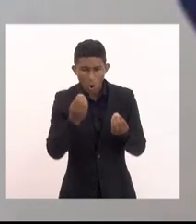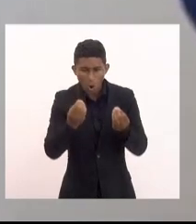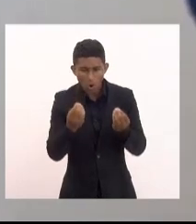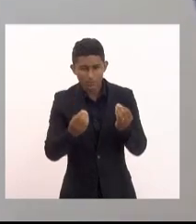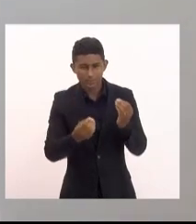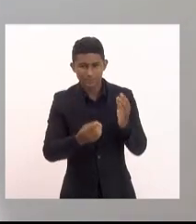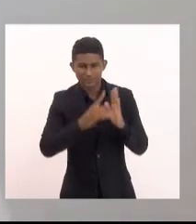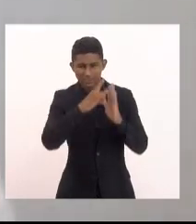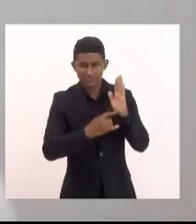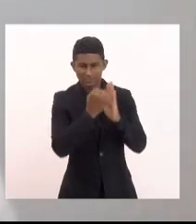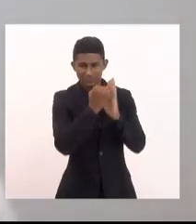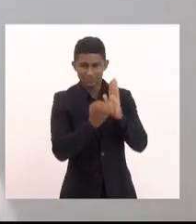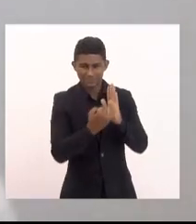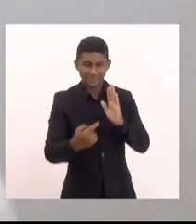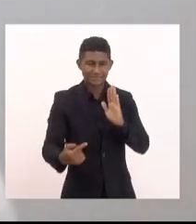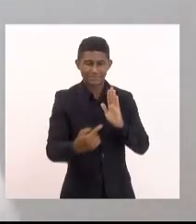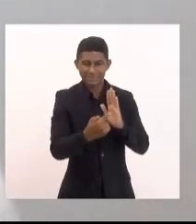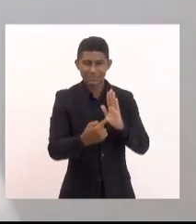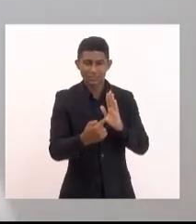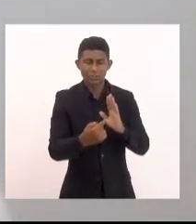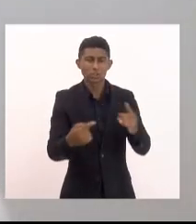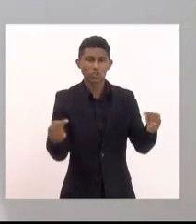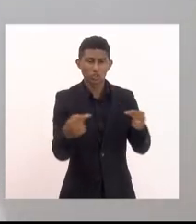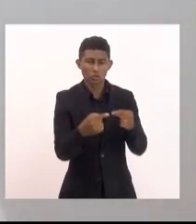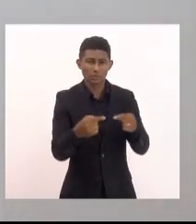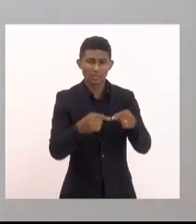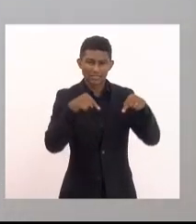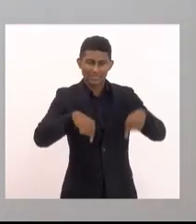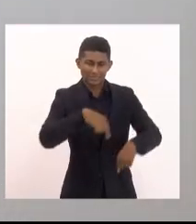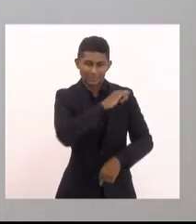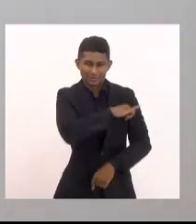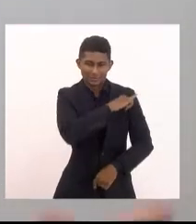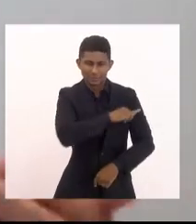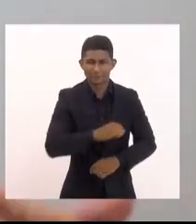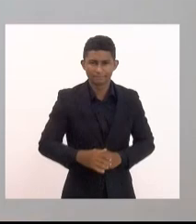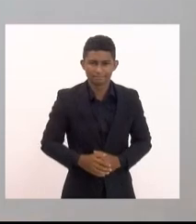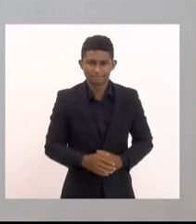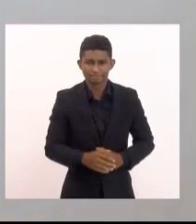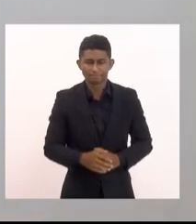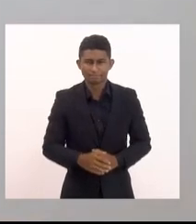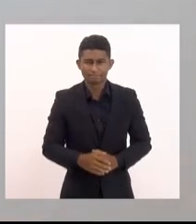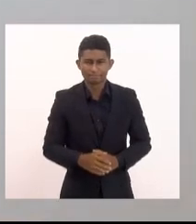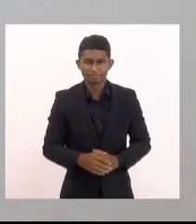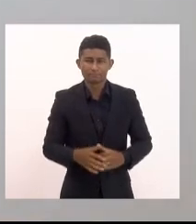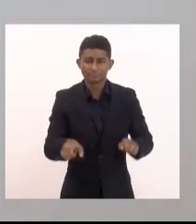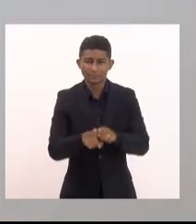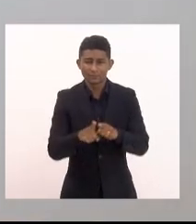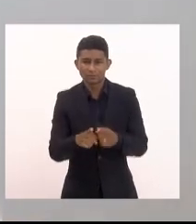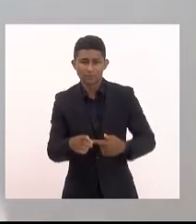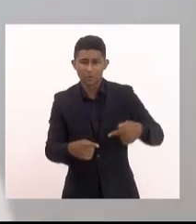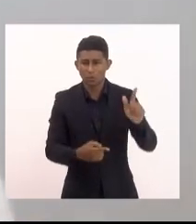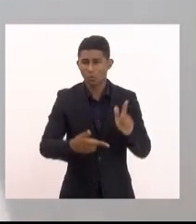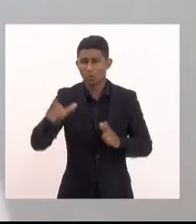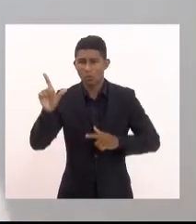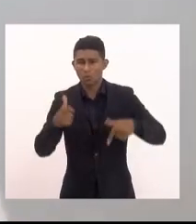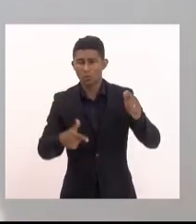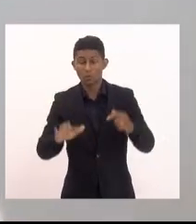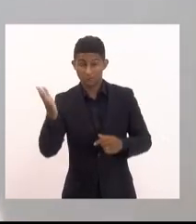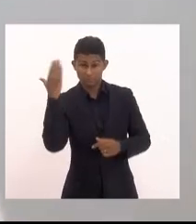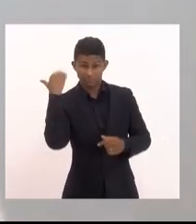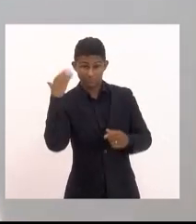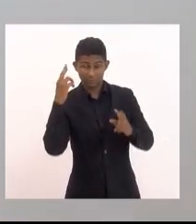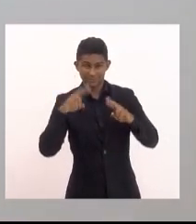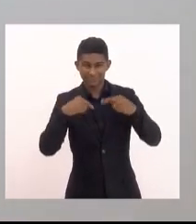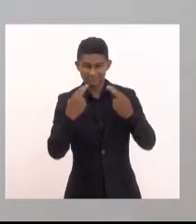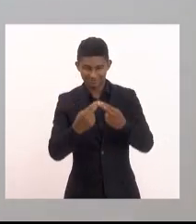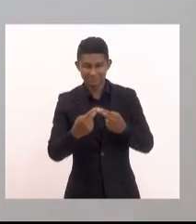do patrimônio imaterial do Estado do Rio de Janeiro. E, entre outras manifestações, os presentes de